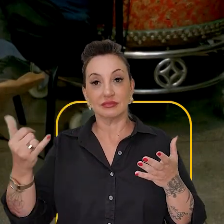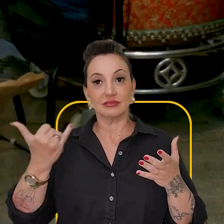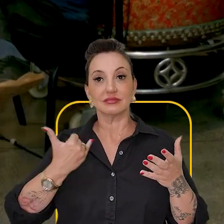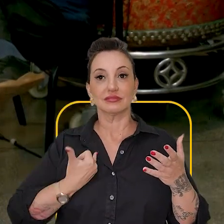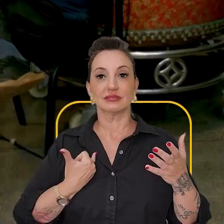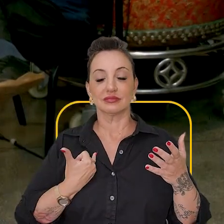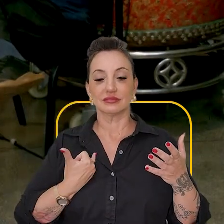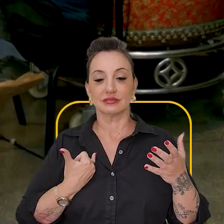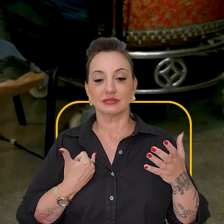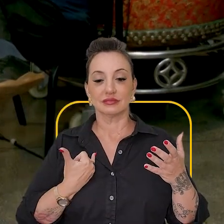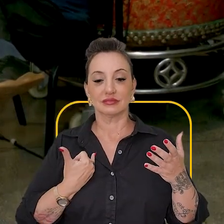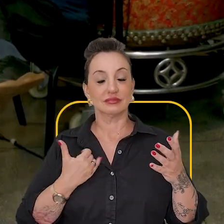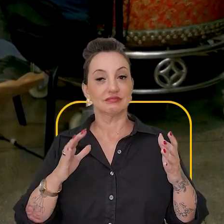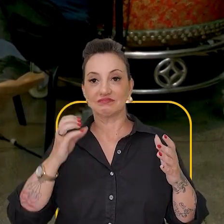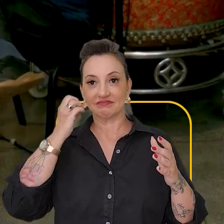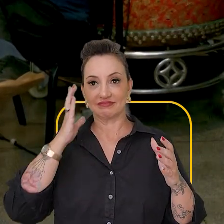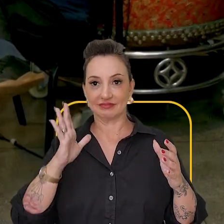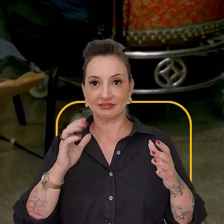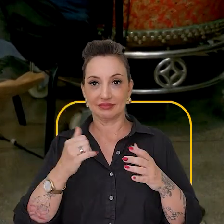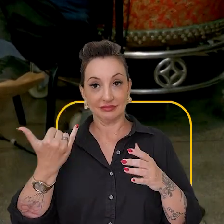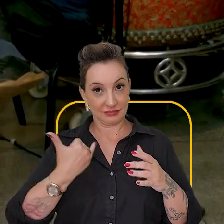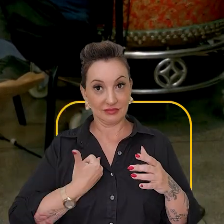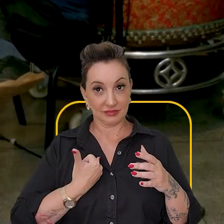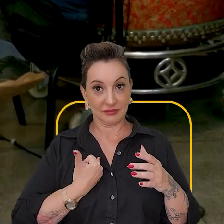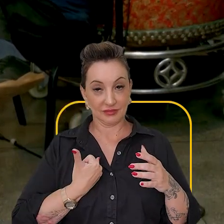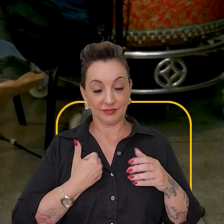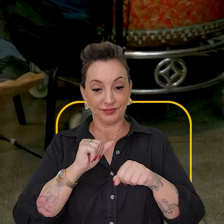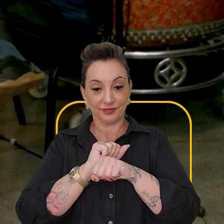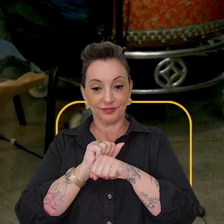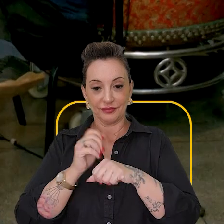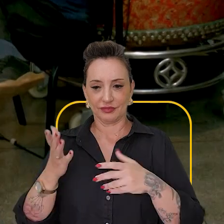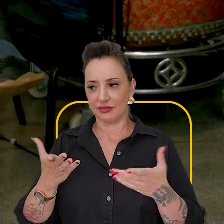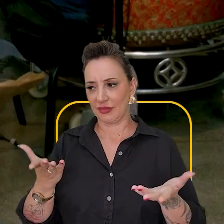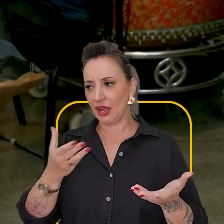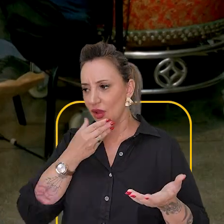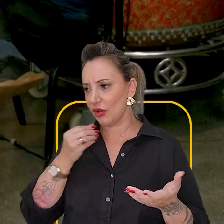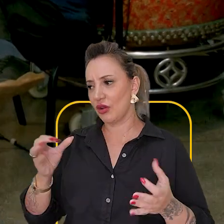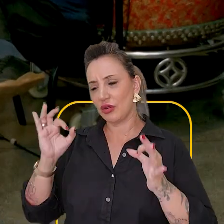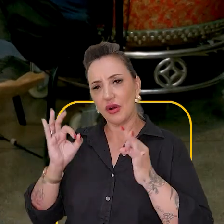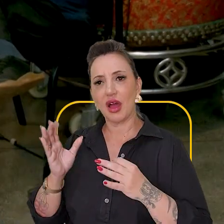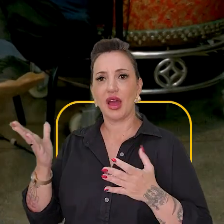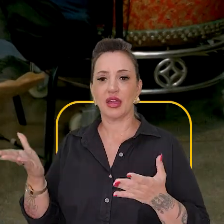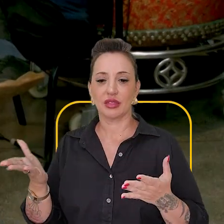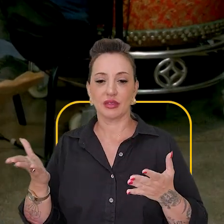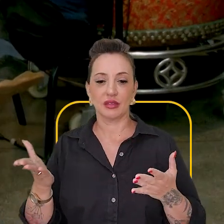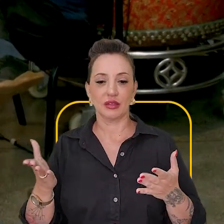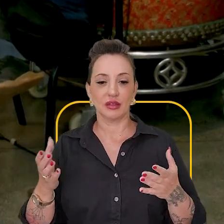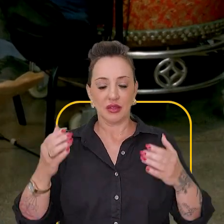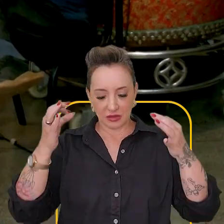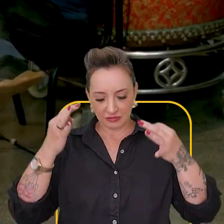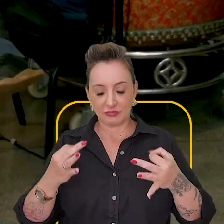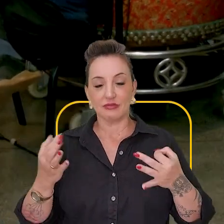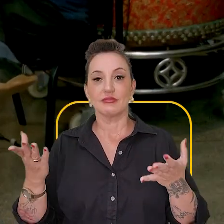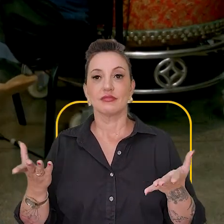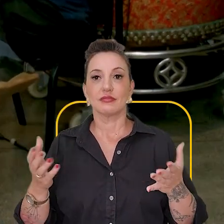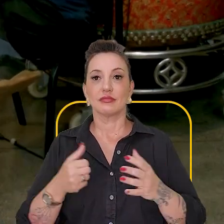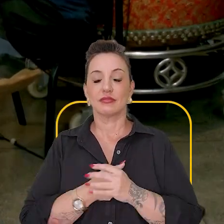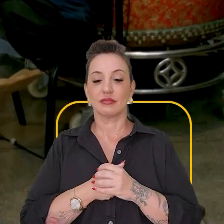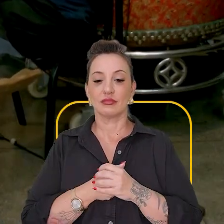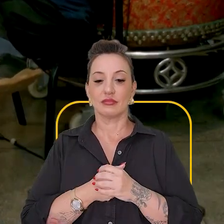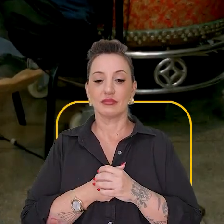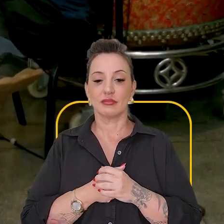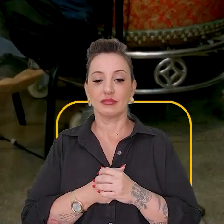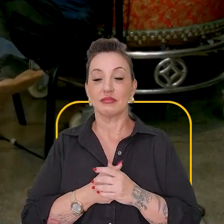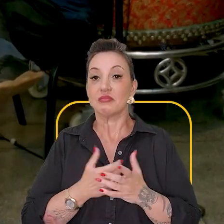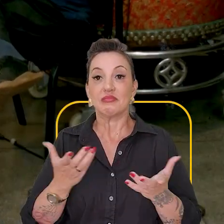Isso ele me falou Aham eu não lembro disso ele me falou que eu tinha feito isso ele falou não o cara é correto e tal uma conduta Sim né